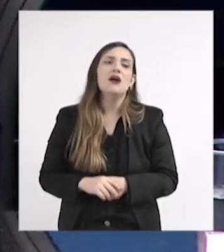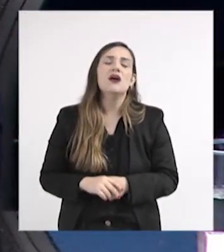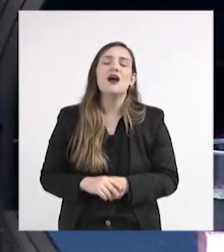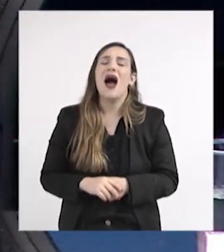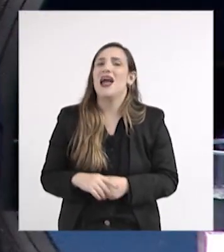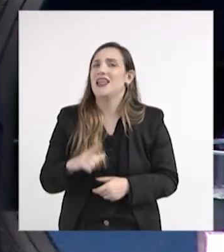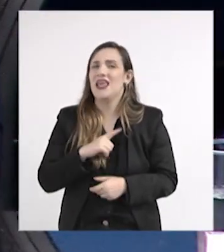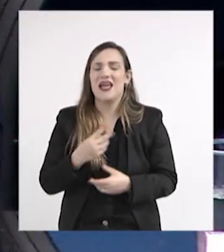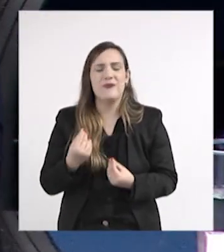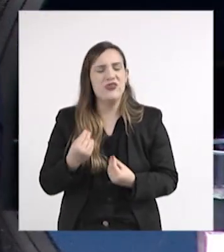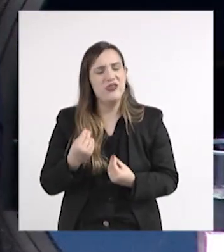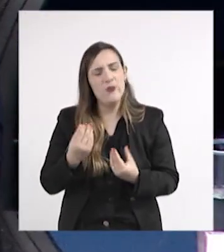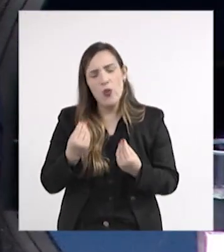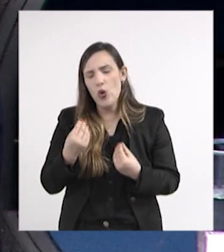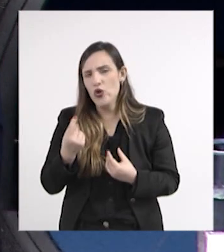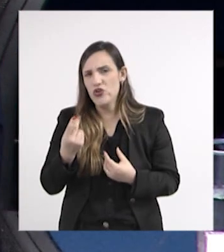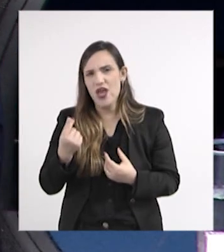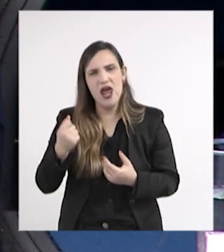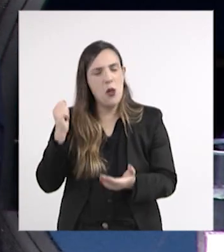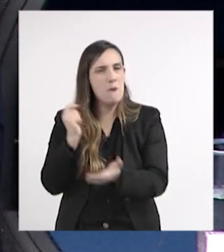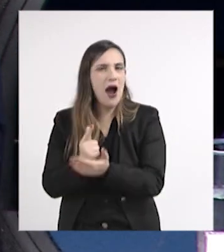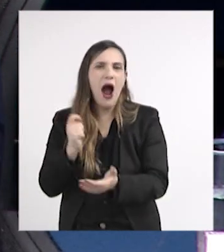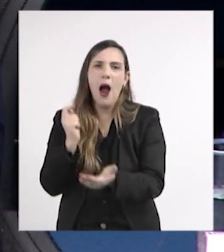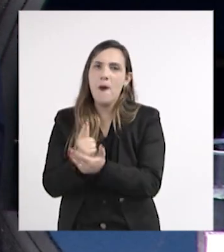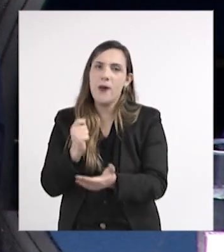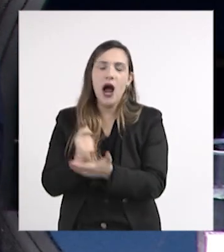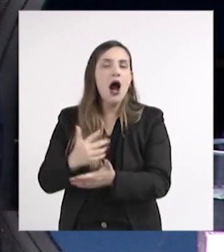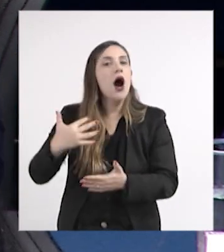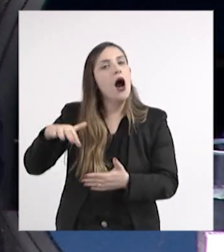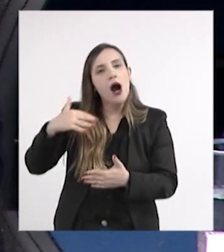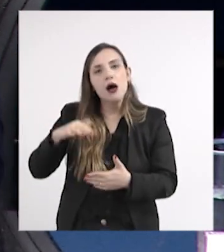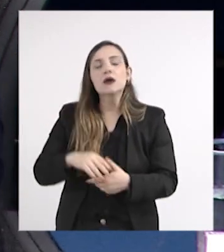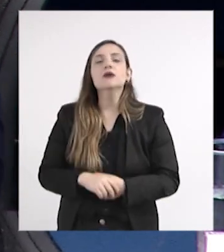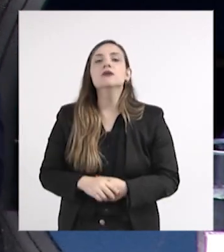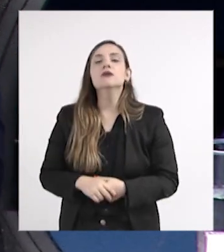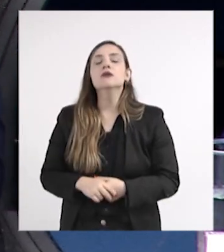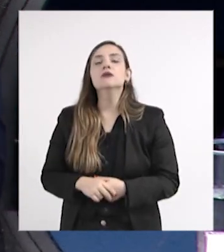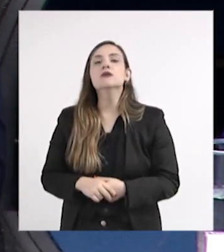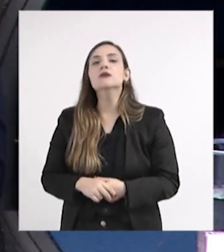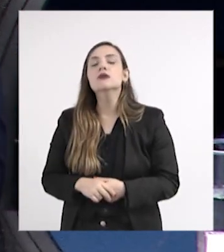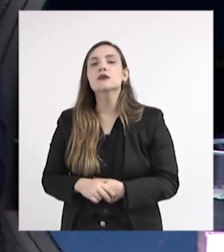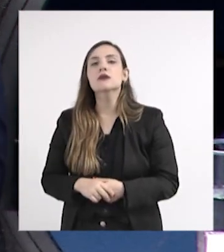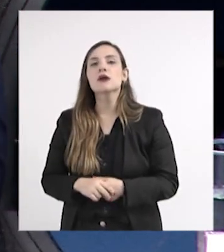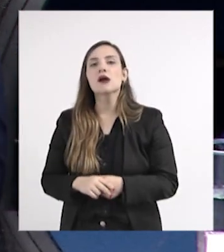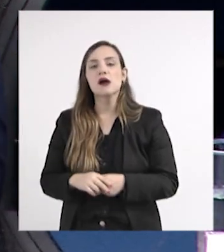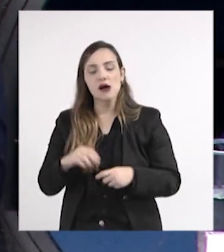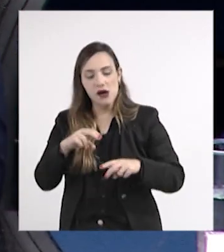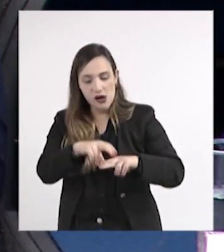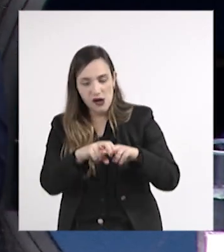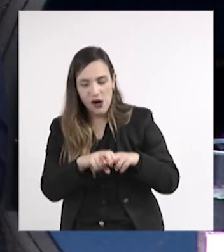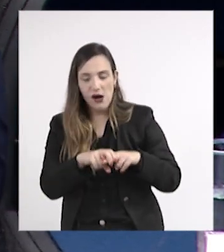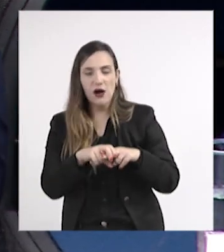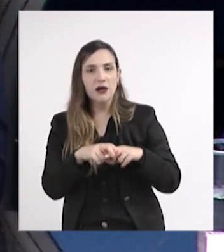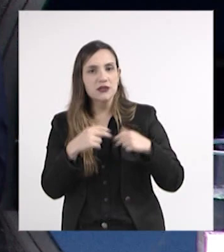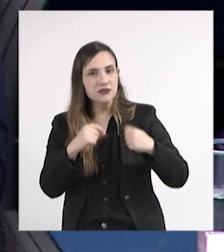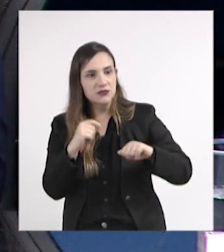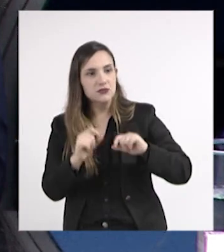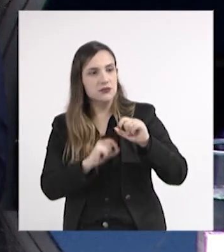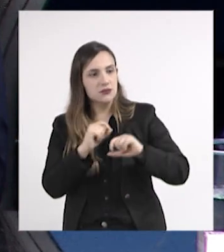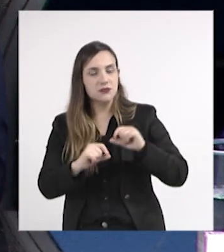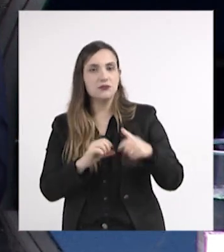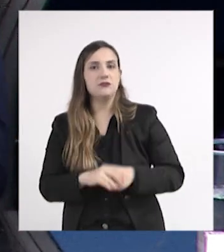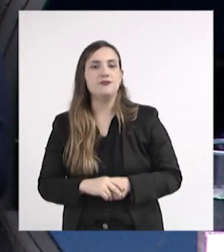despesas operacionais, também despesas de capital para a criação do aparato técnico necessário